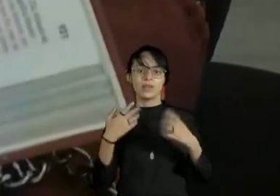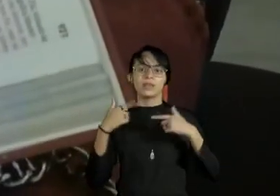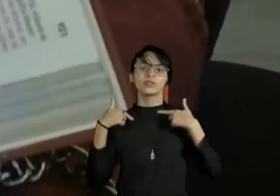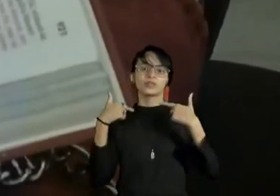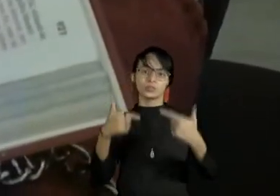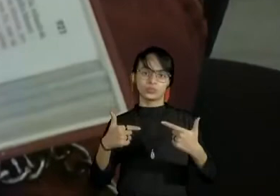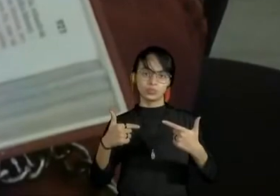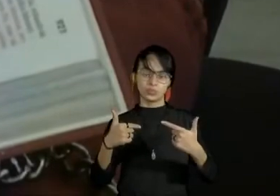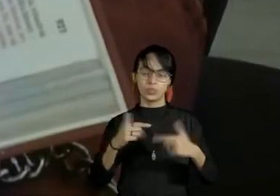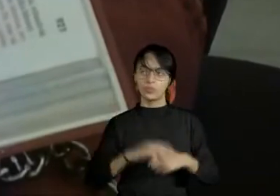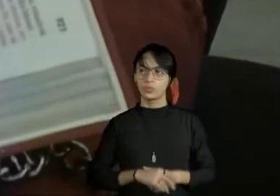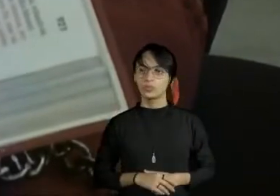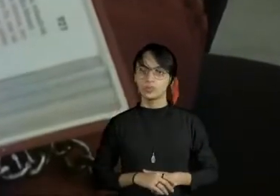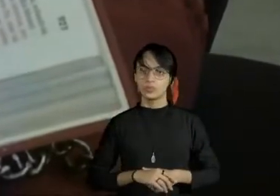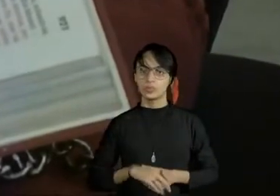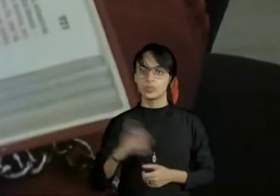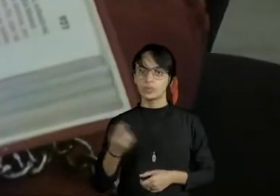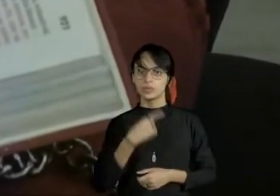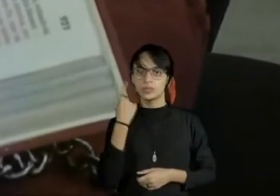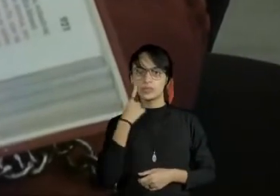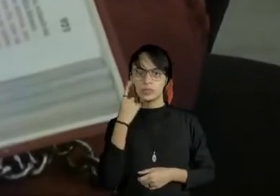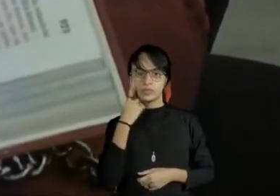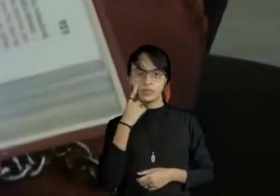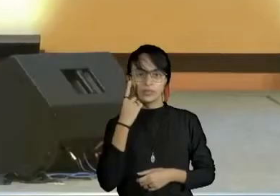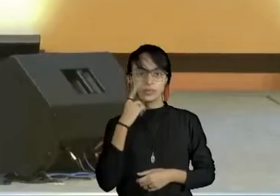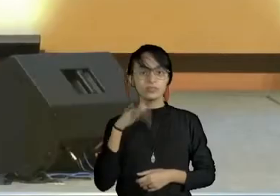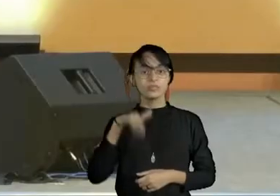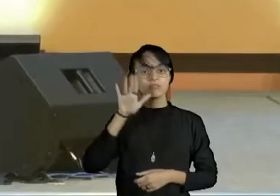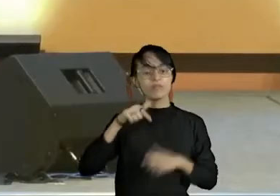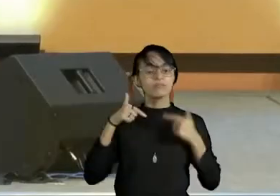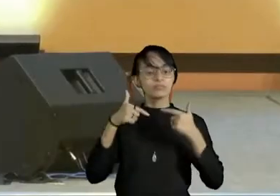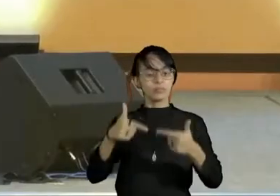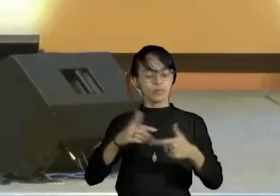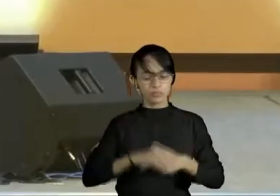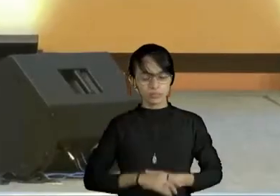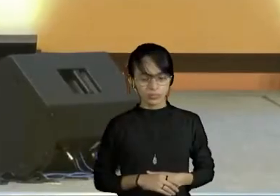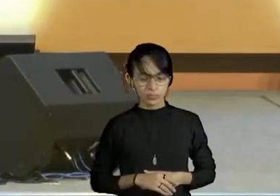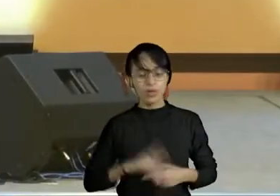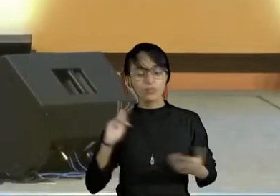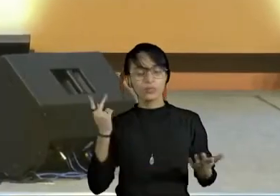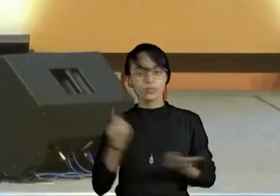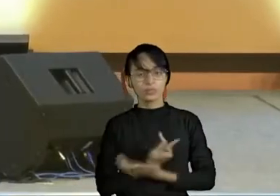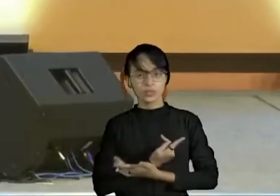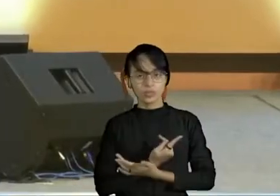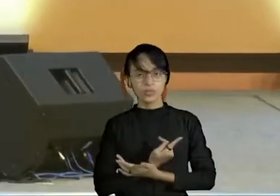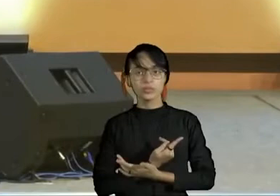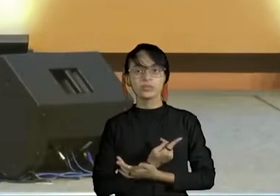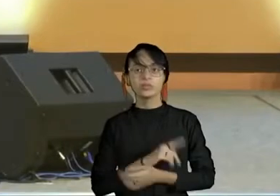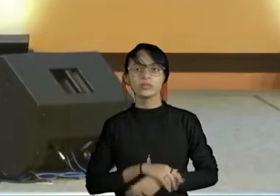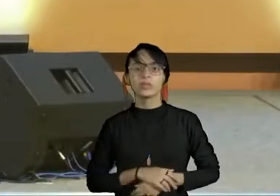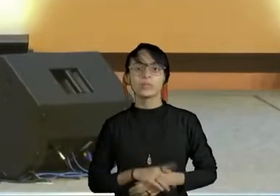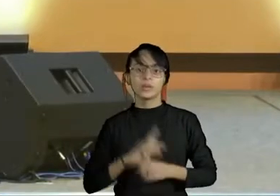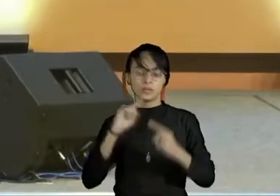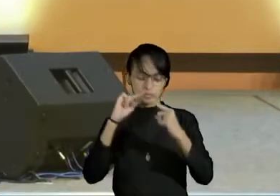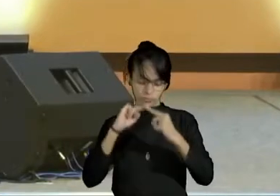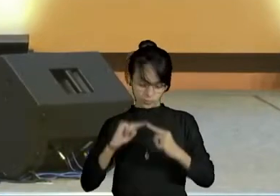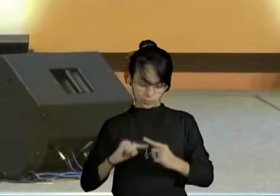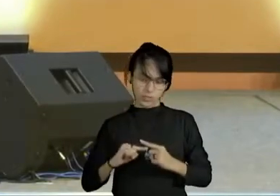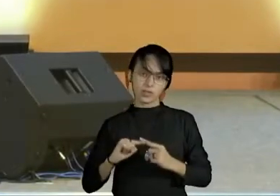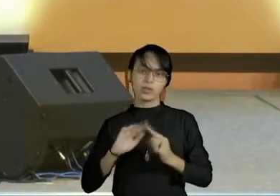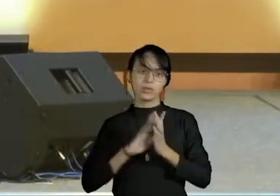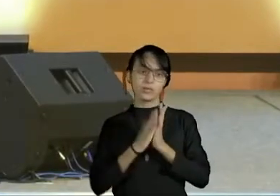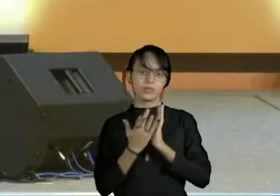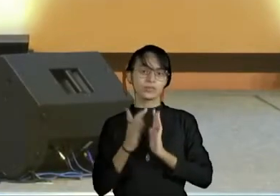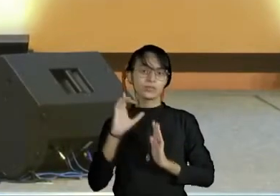ela para ver de quem será. Isto aconteceu para que se cumprisse a escritura.